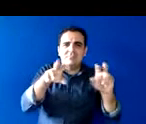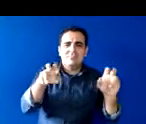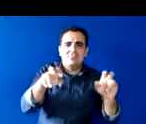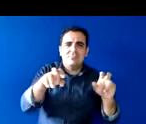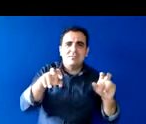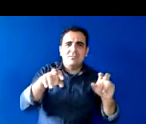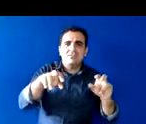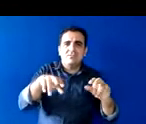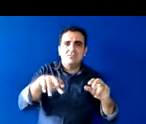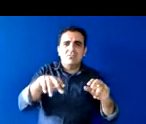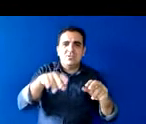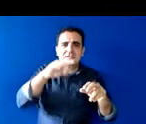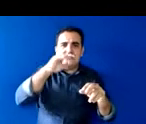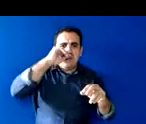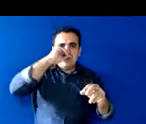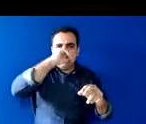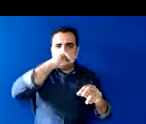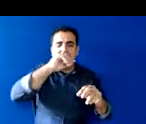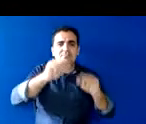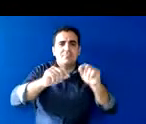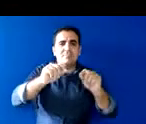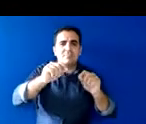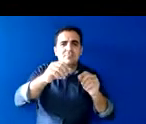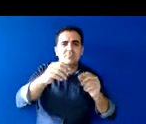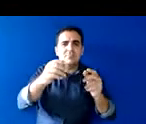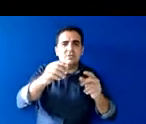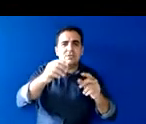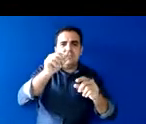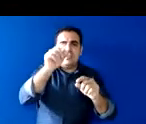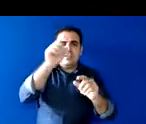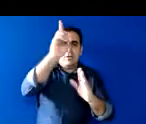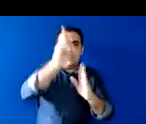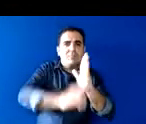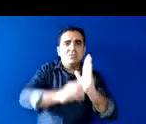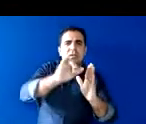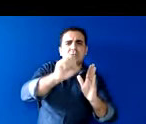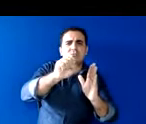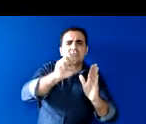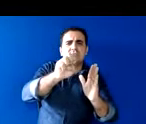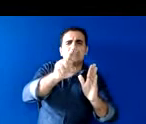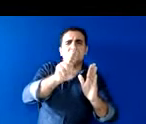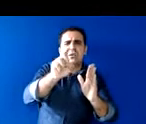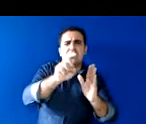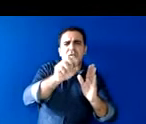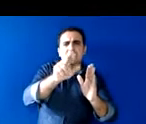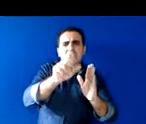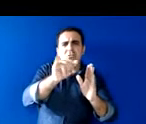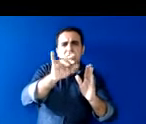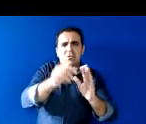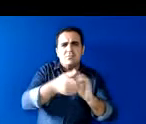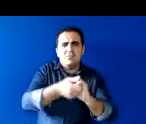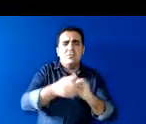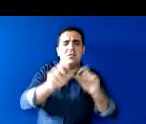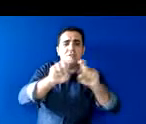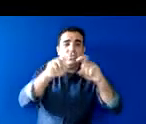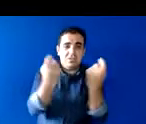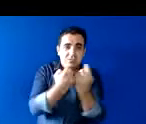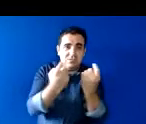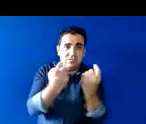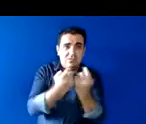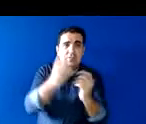sexual e reprodutiva, mas um grande aspecto dos direitos sexuais e reprodutivos é o direito